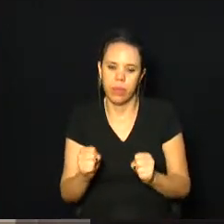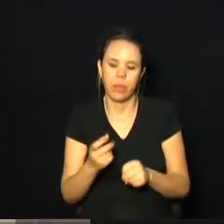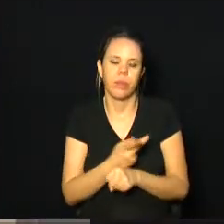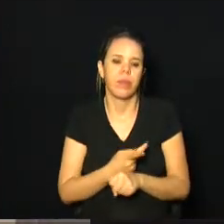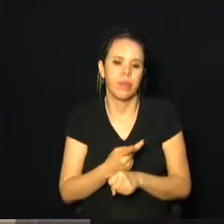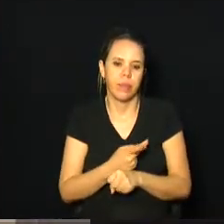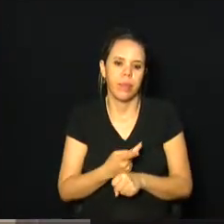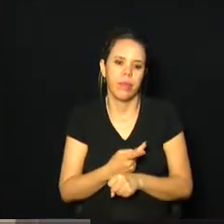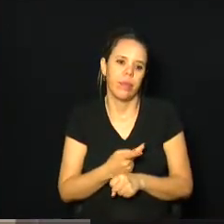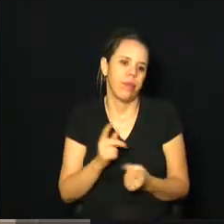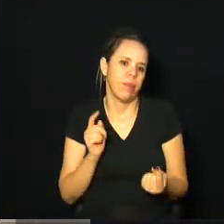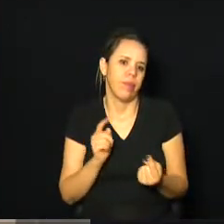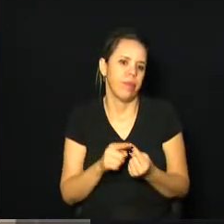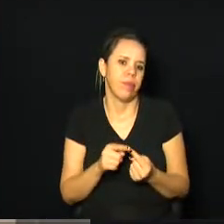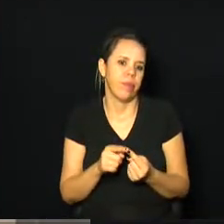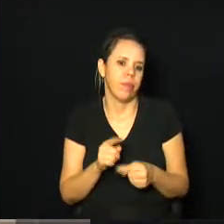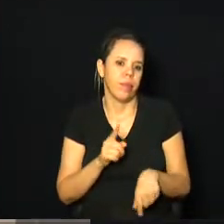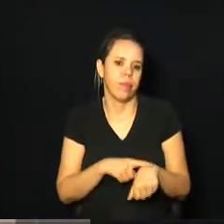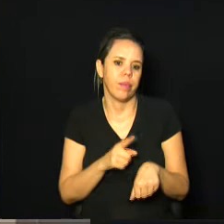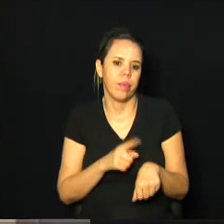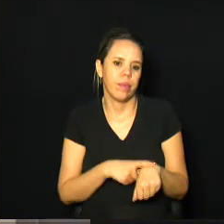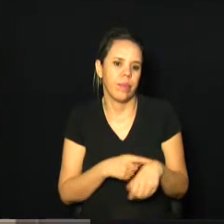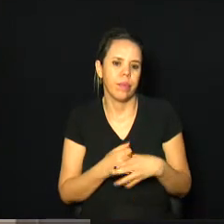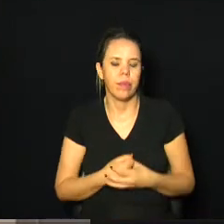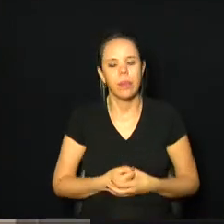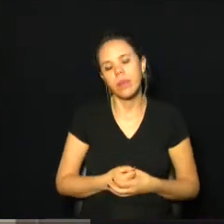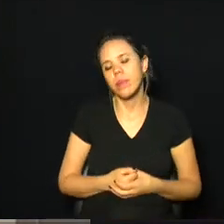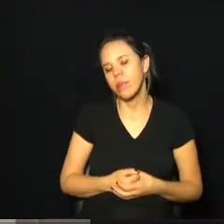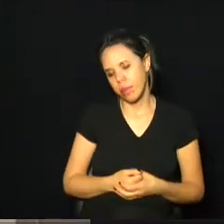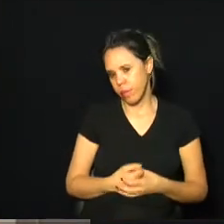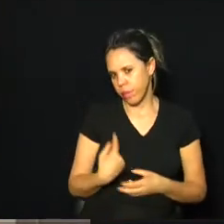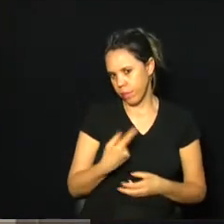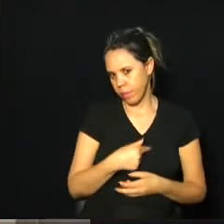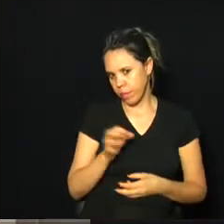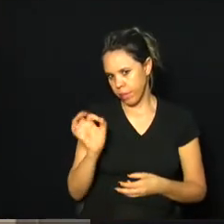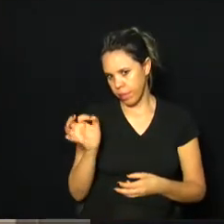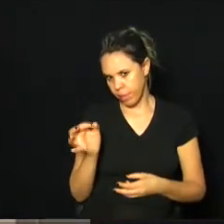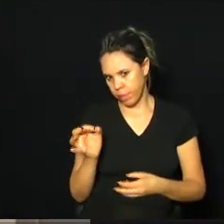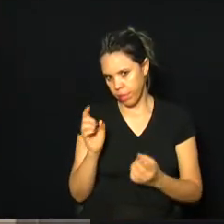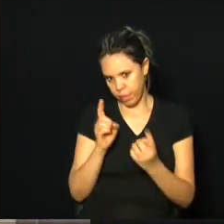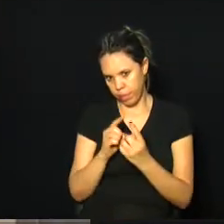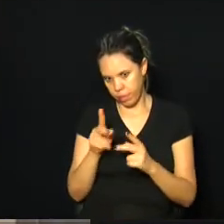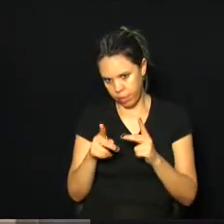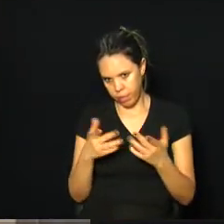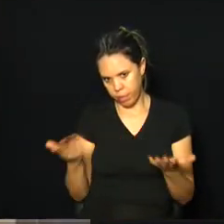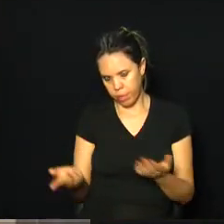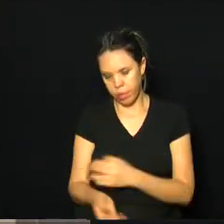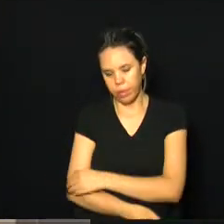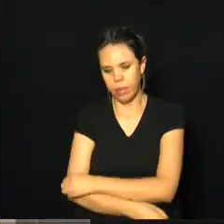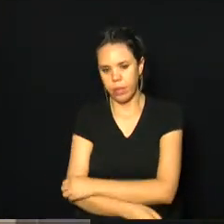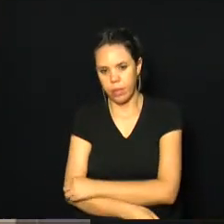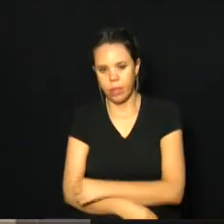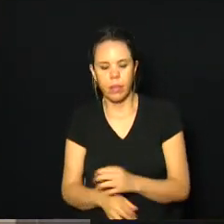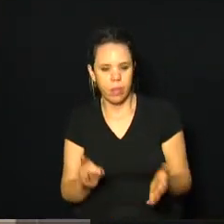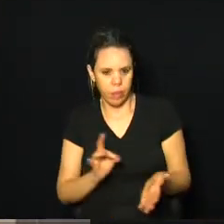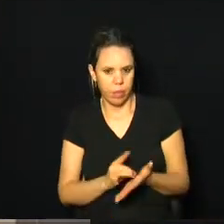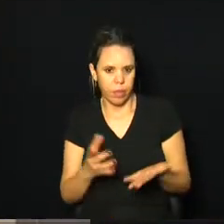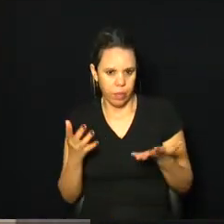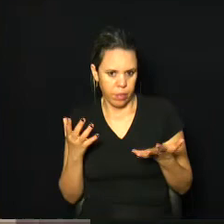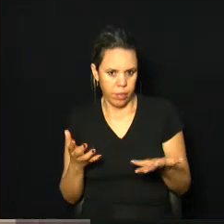lá diretamente nesses horários, que a gente com certeza vai atender a demanda daqueles que realmente